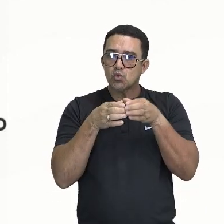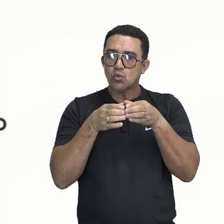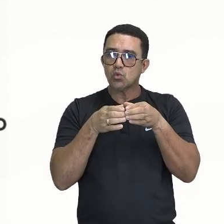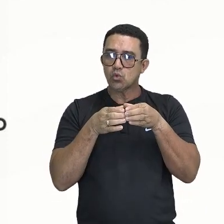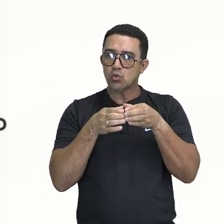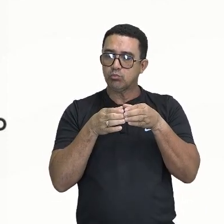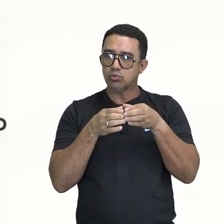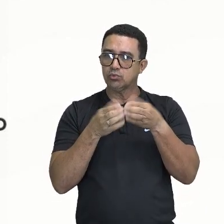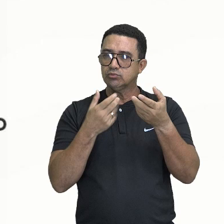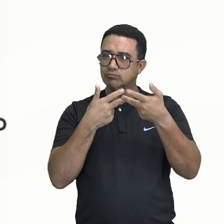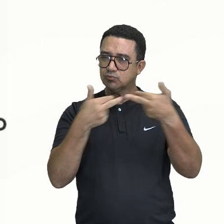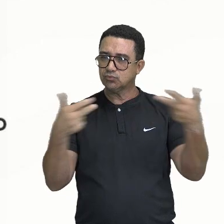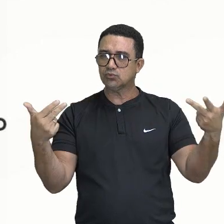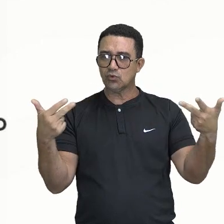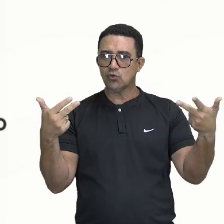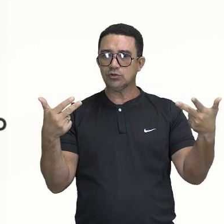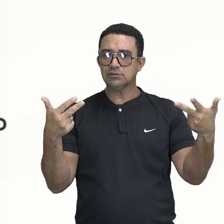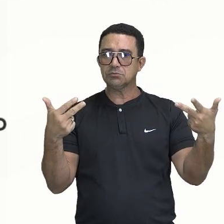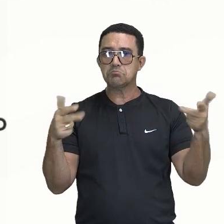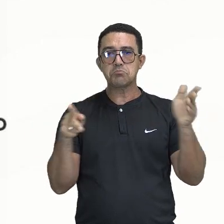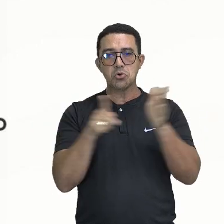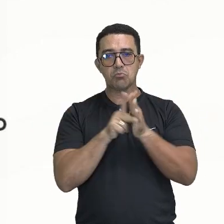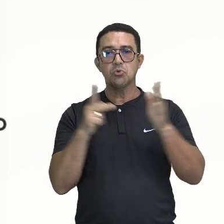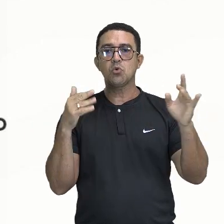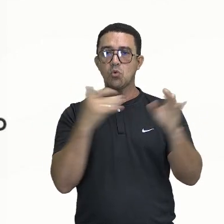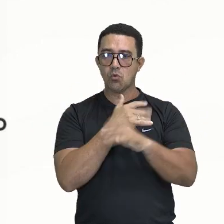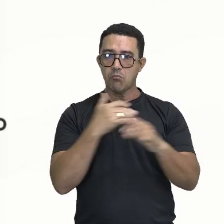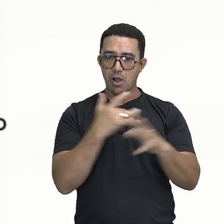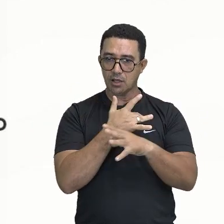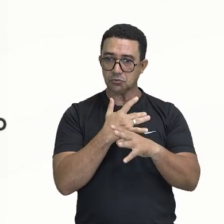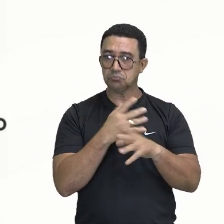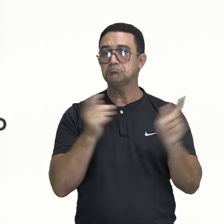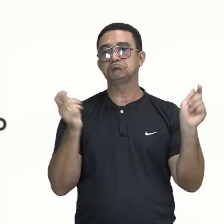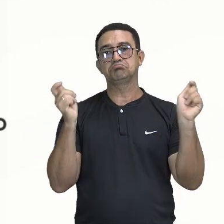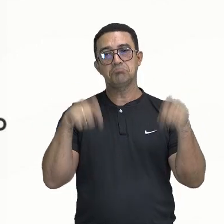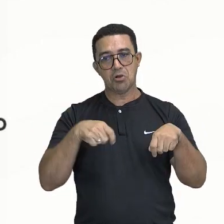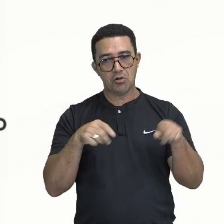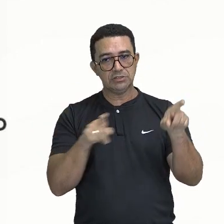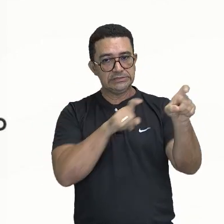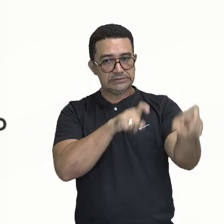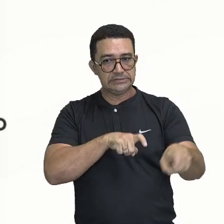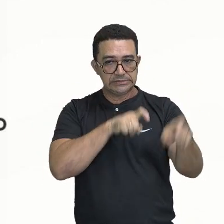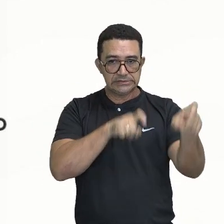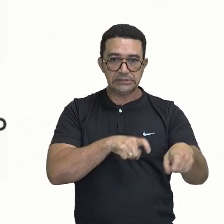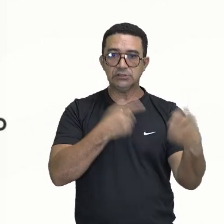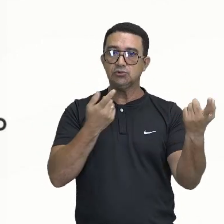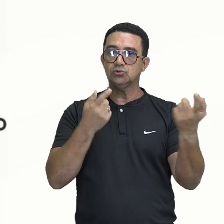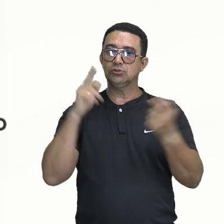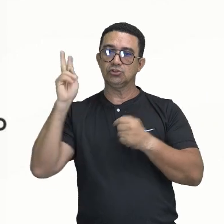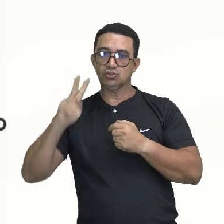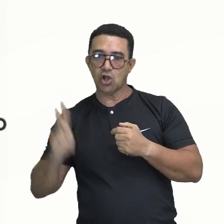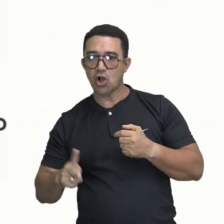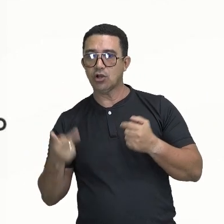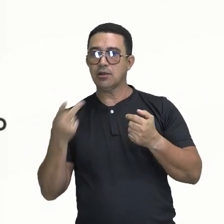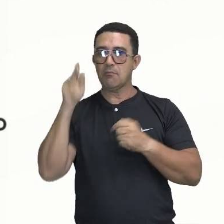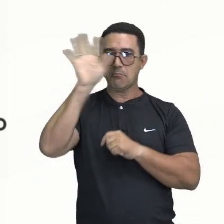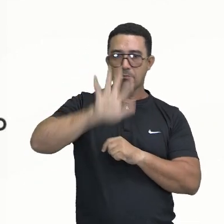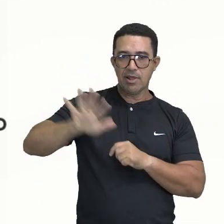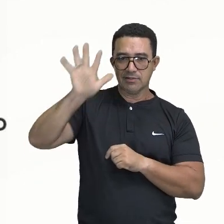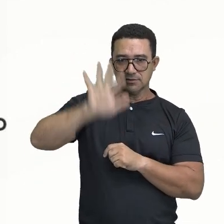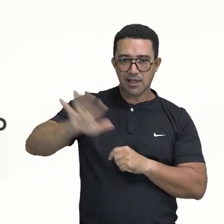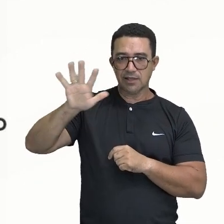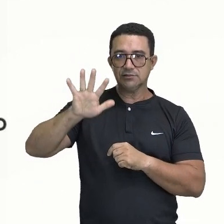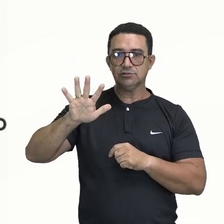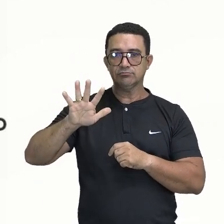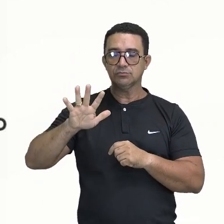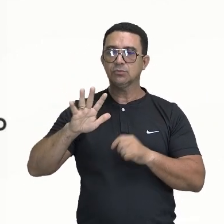né? E esse conjunto de patrimônio pode ser urbano, sítios, históricos, paisagístico, e